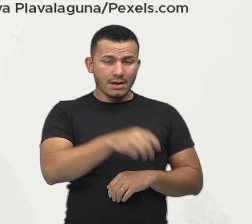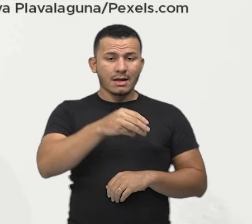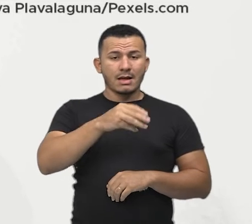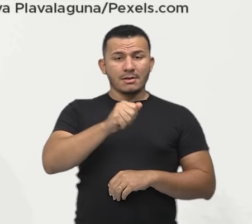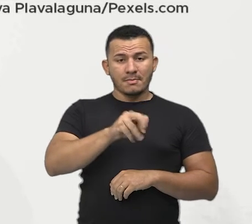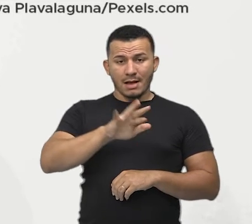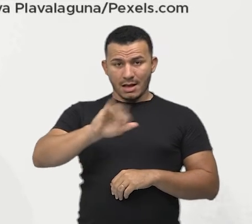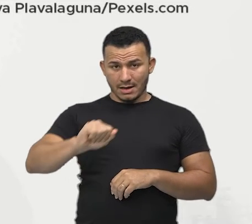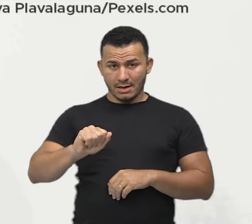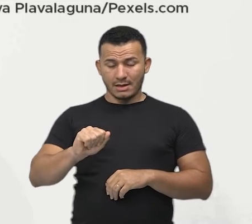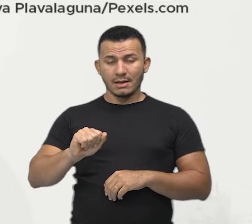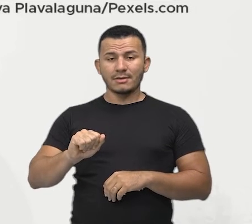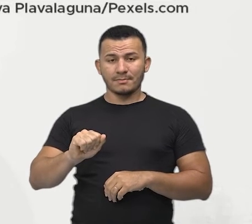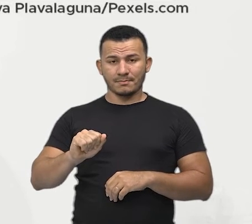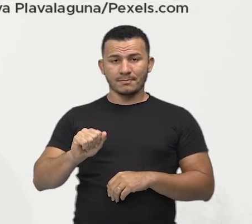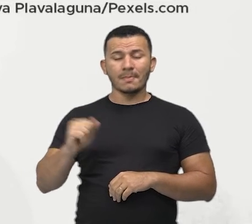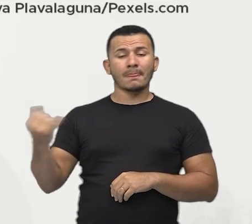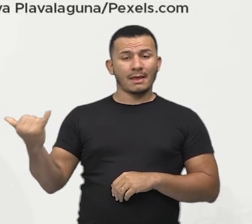disse